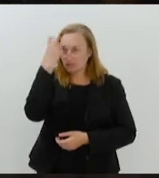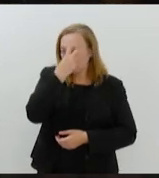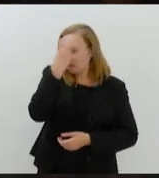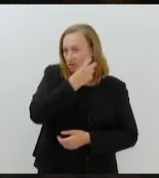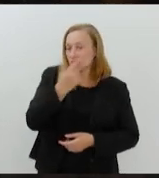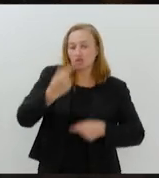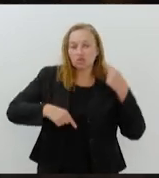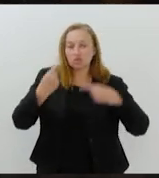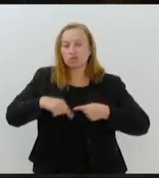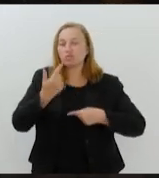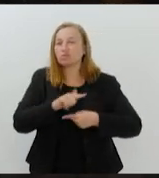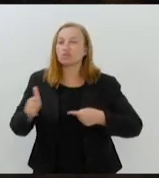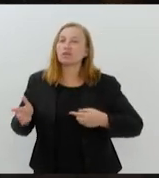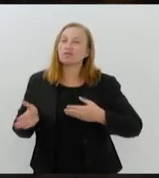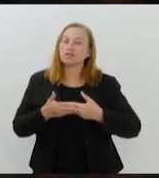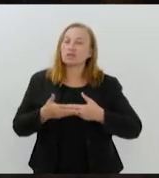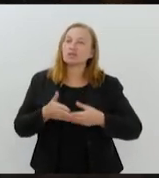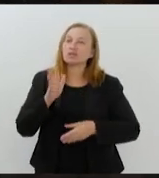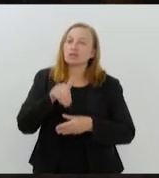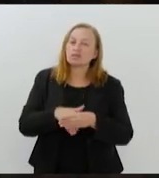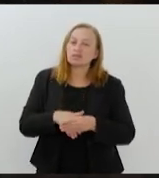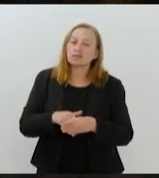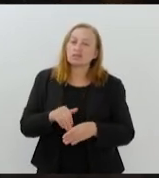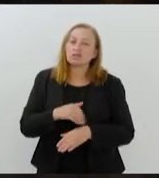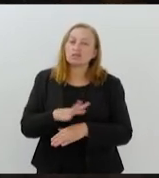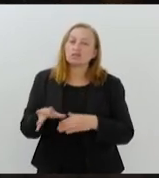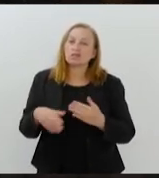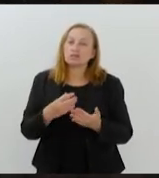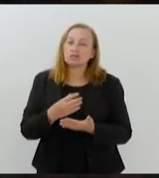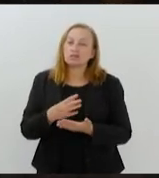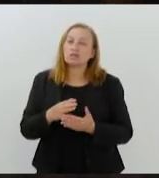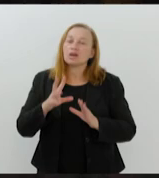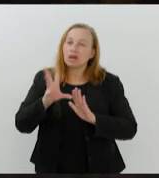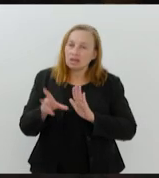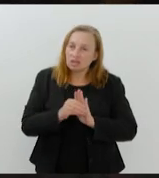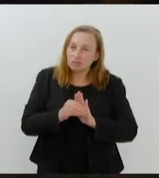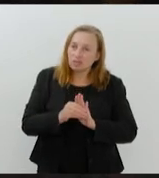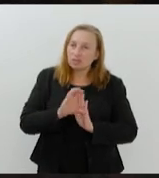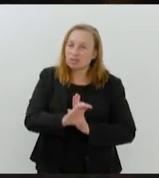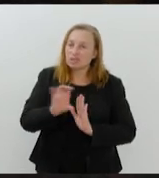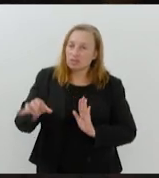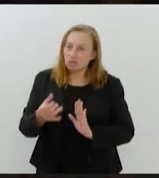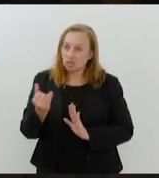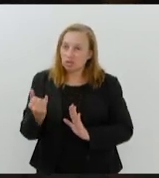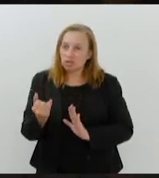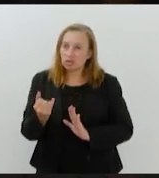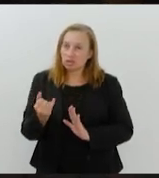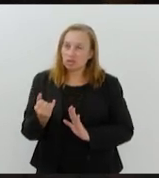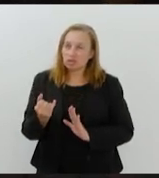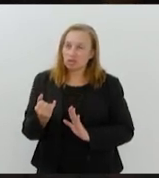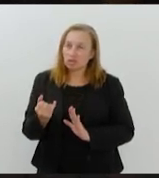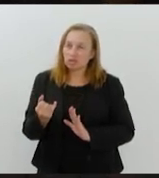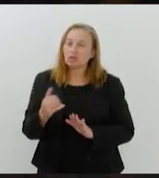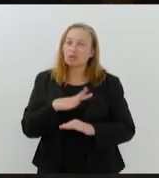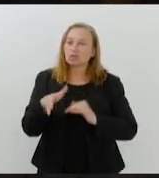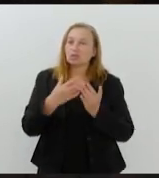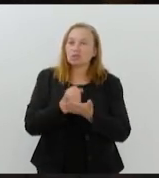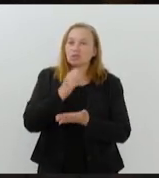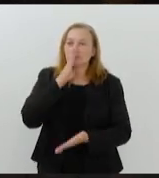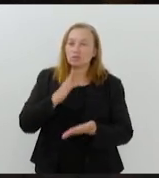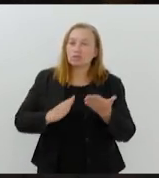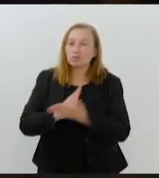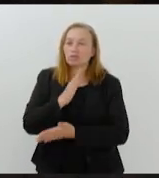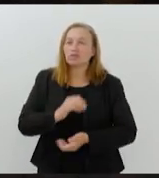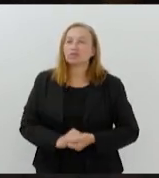quem queira discutir, encerrada a discussão, em votação. As emendas da CCJ. Senhores que aprovam, permaneçam como